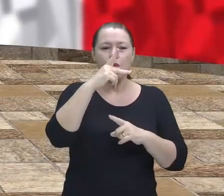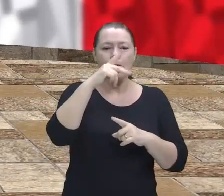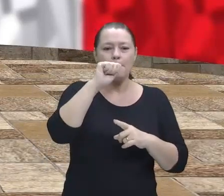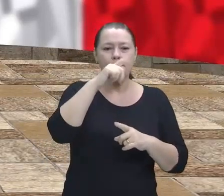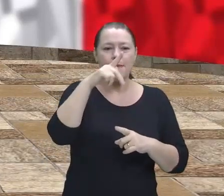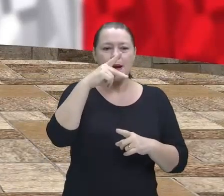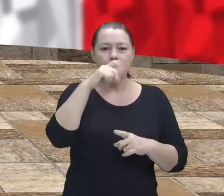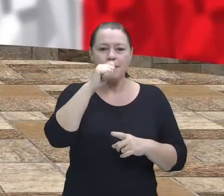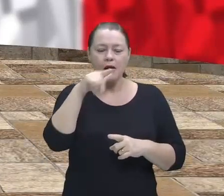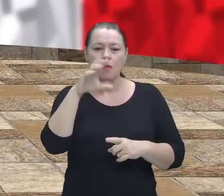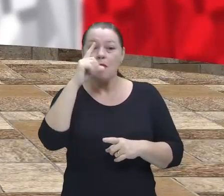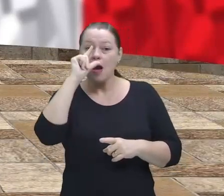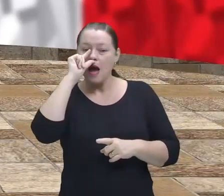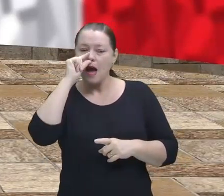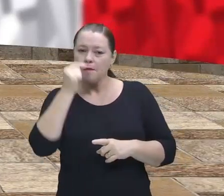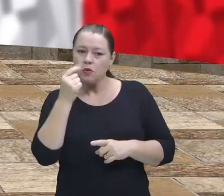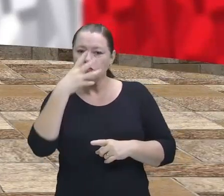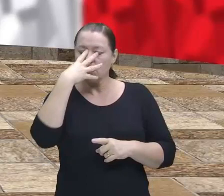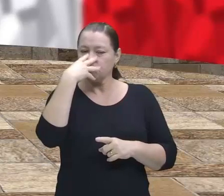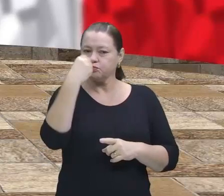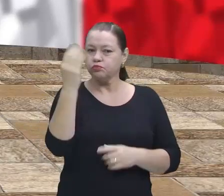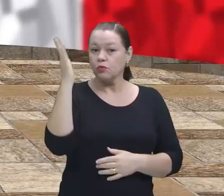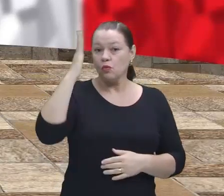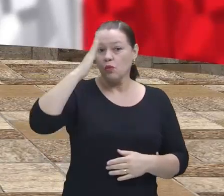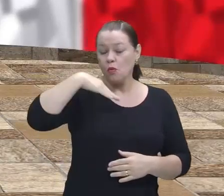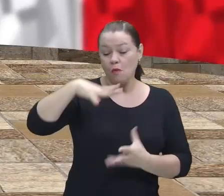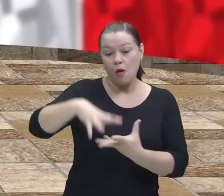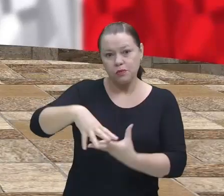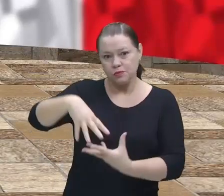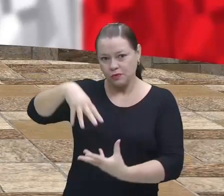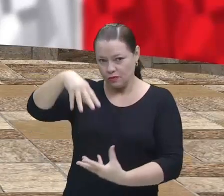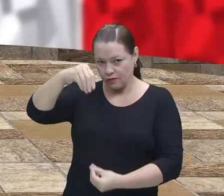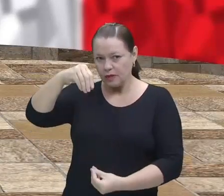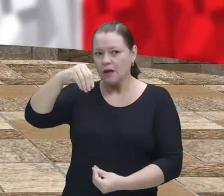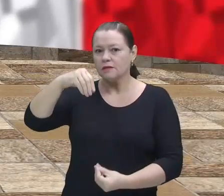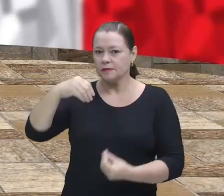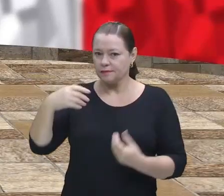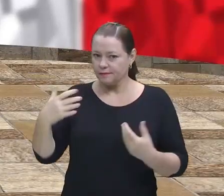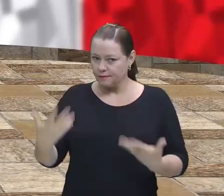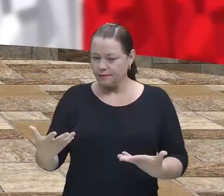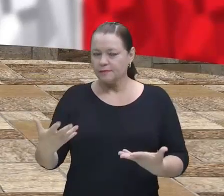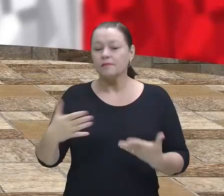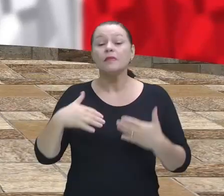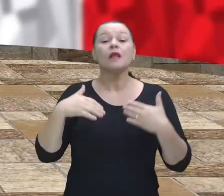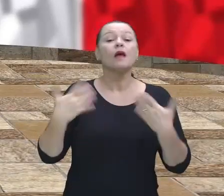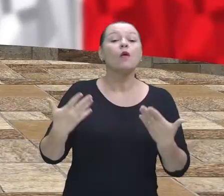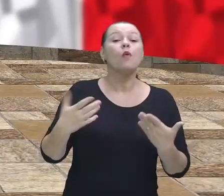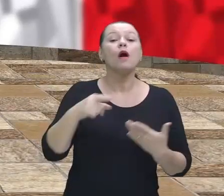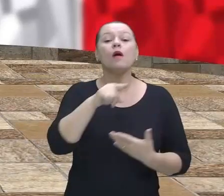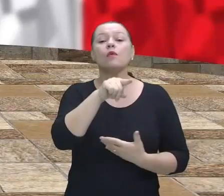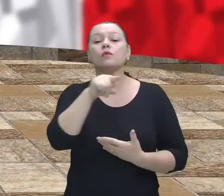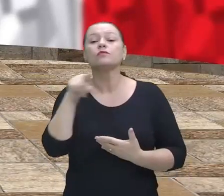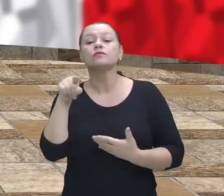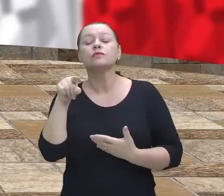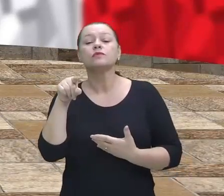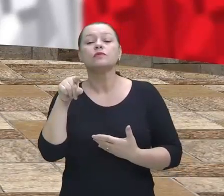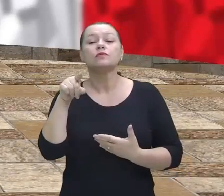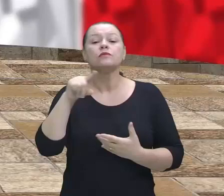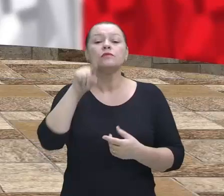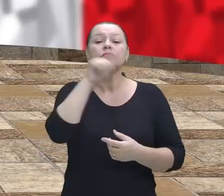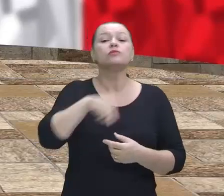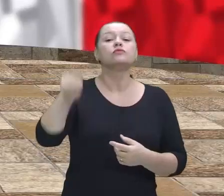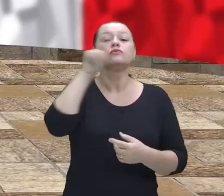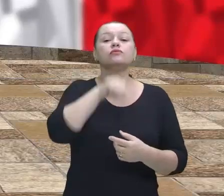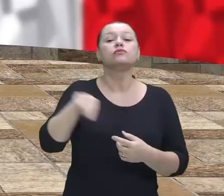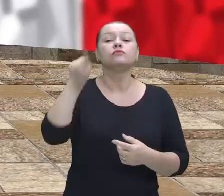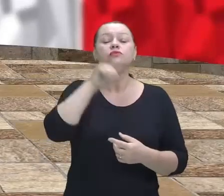a bruxa, o lobo mau e o fantasma. Vamos ver qual vai ser o personagem